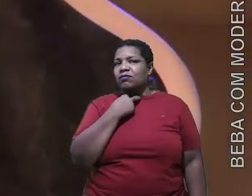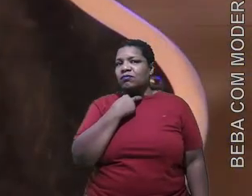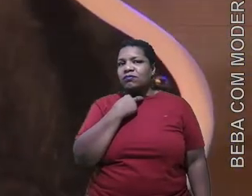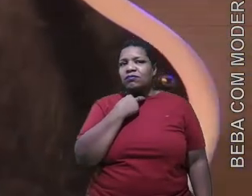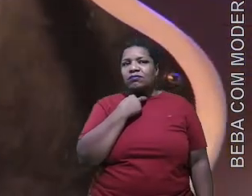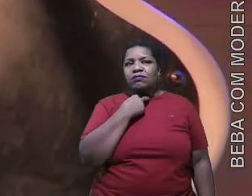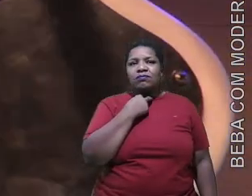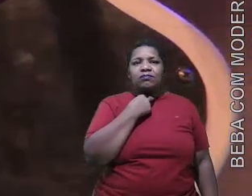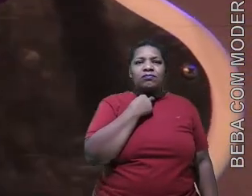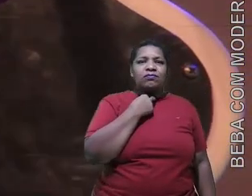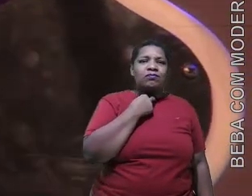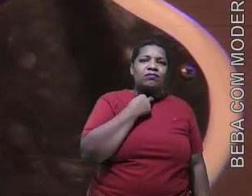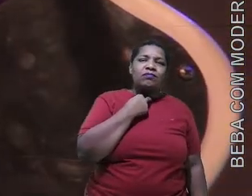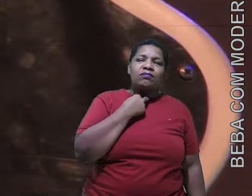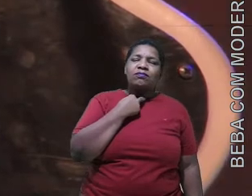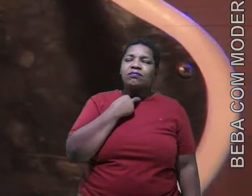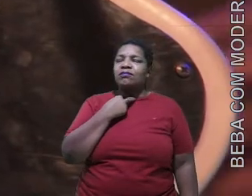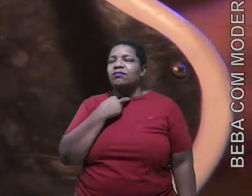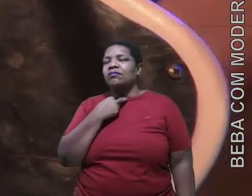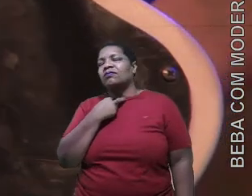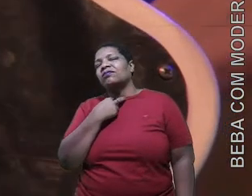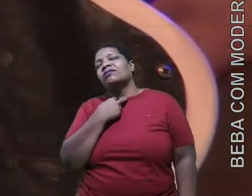E aí